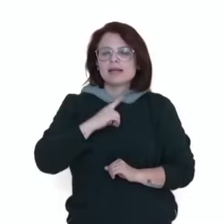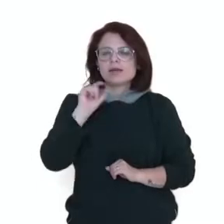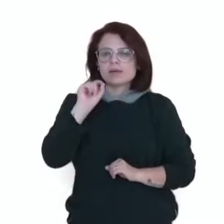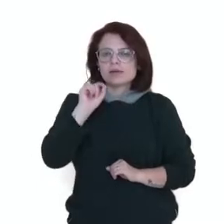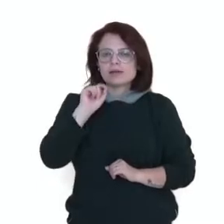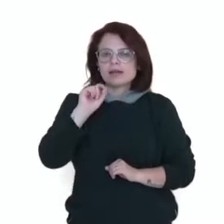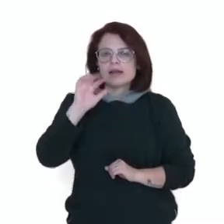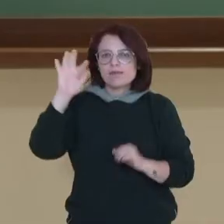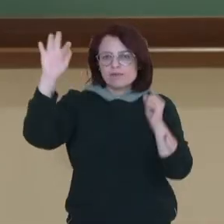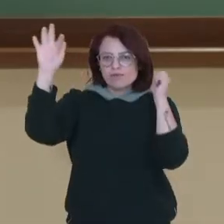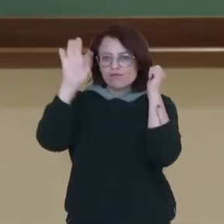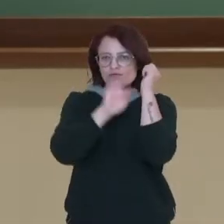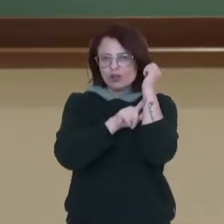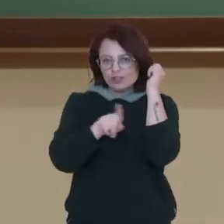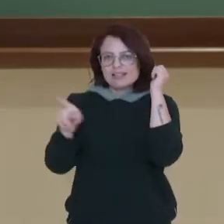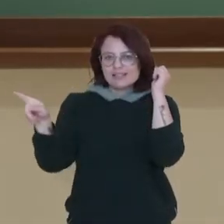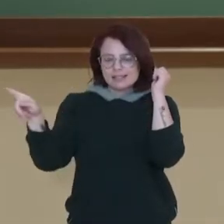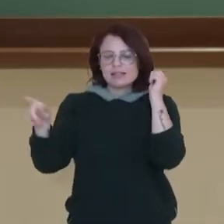tem a produção ali